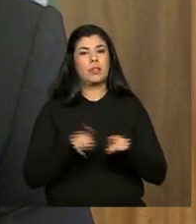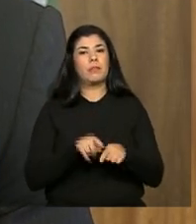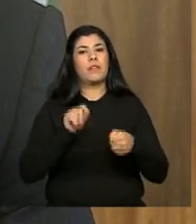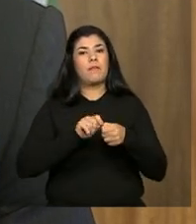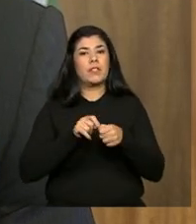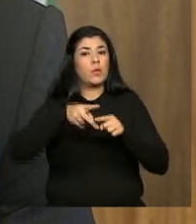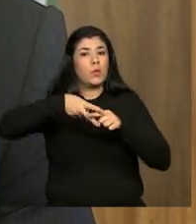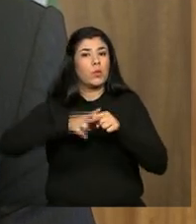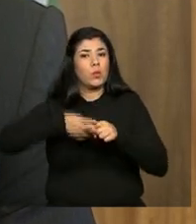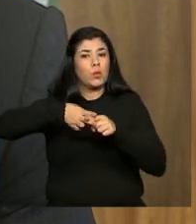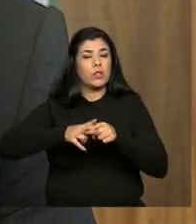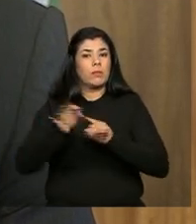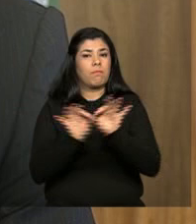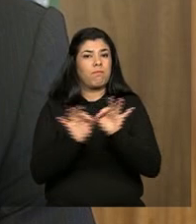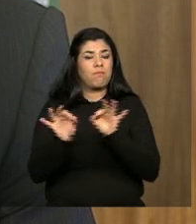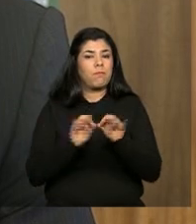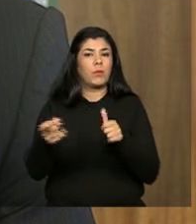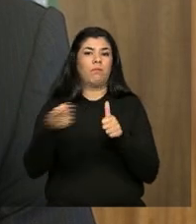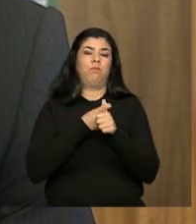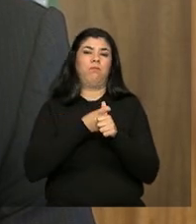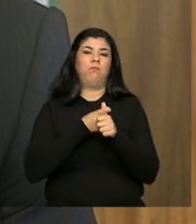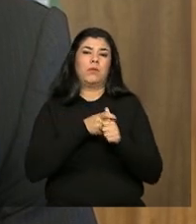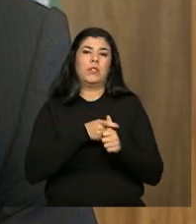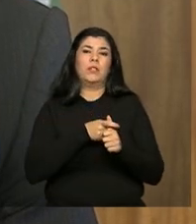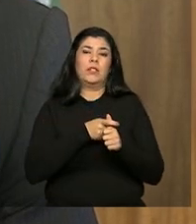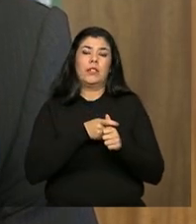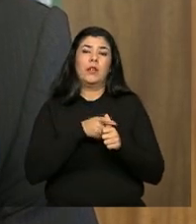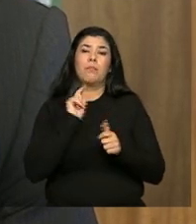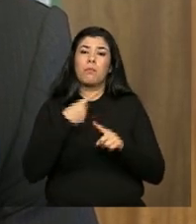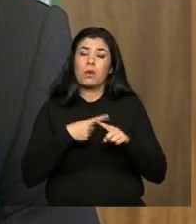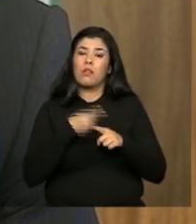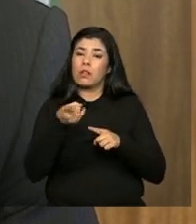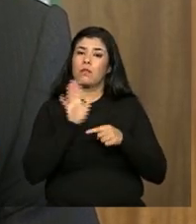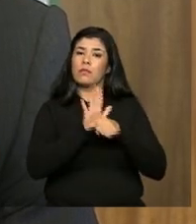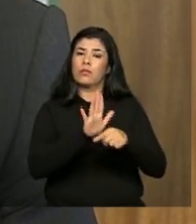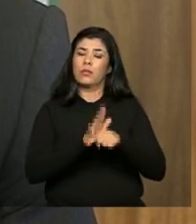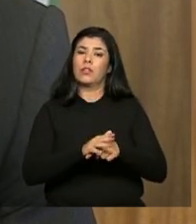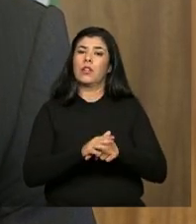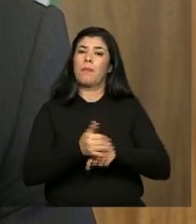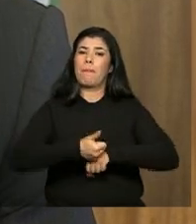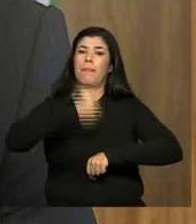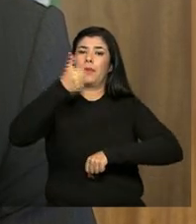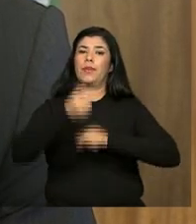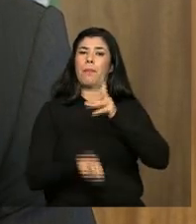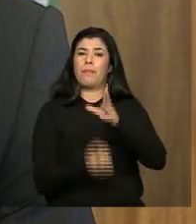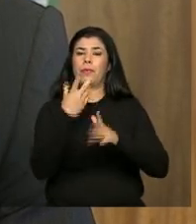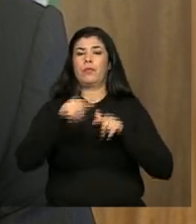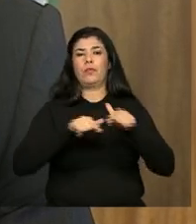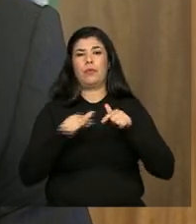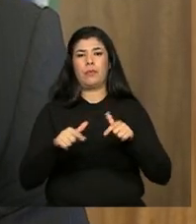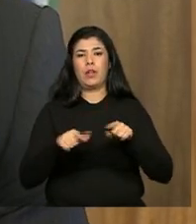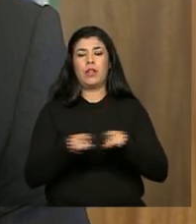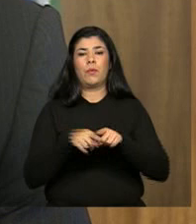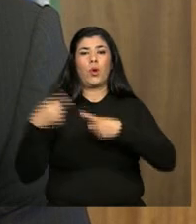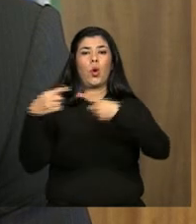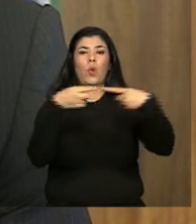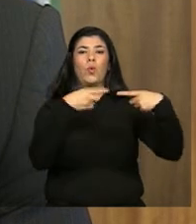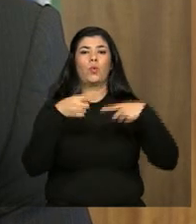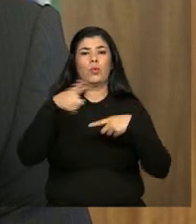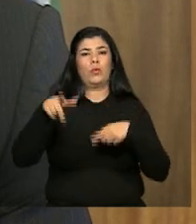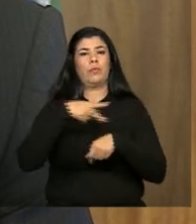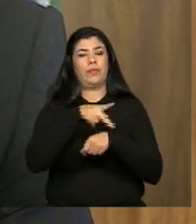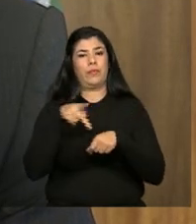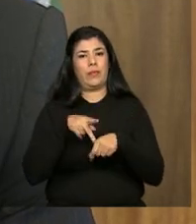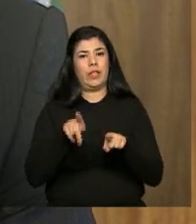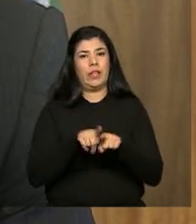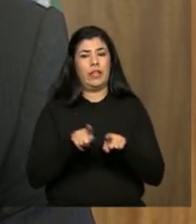ajuste fiscal para manter o grau de investimento é atrair investimentos que é o que mais gerou emprego aumentar a competitividade no país Nós já estamos